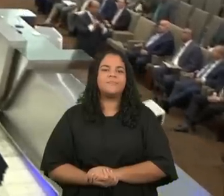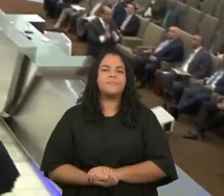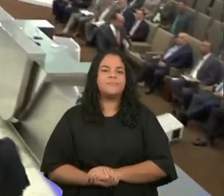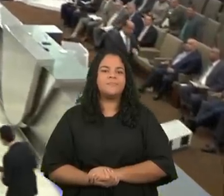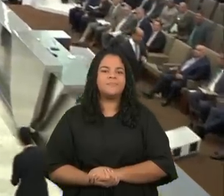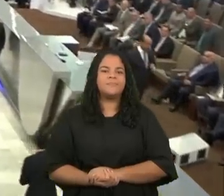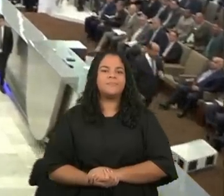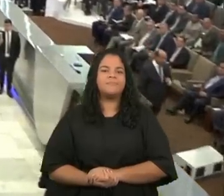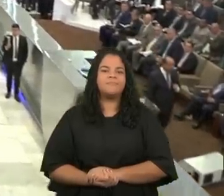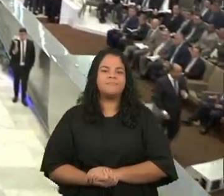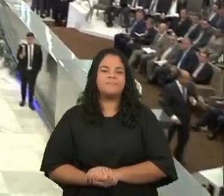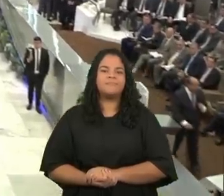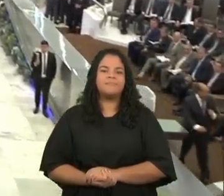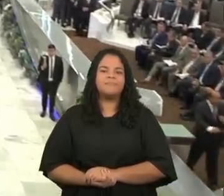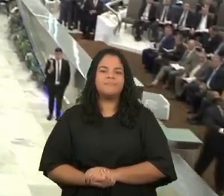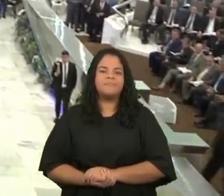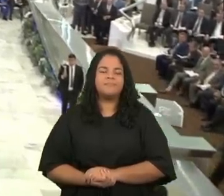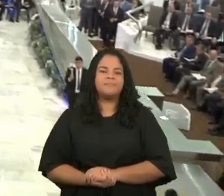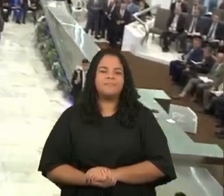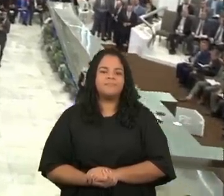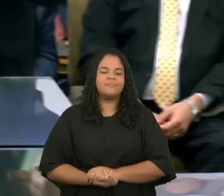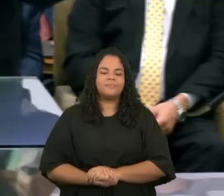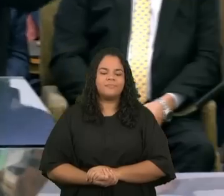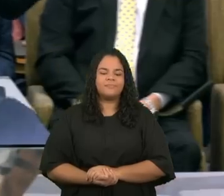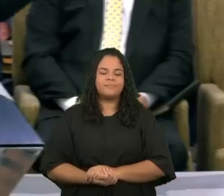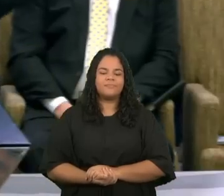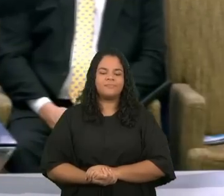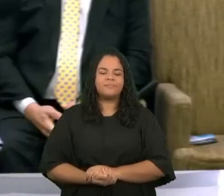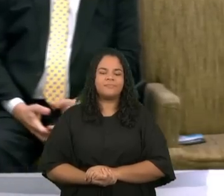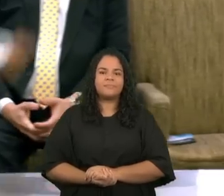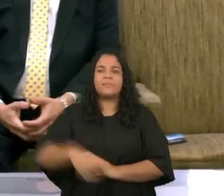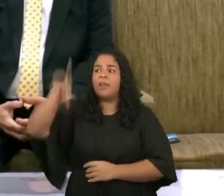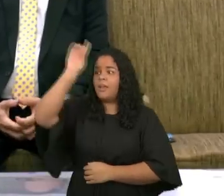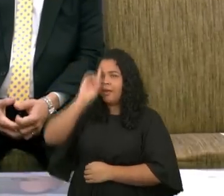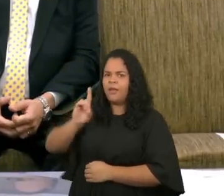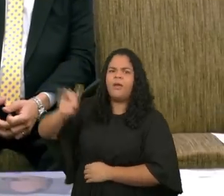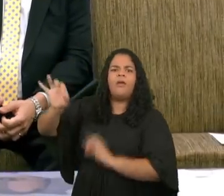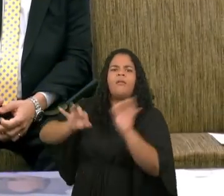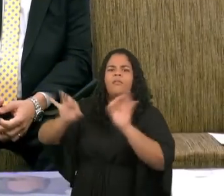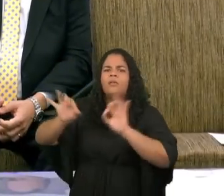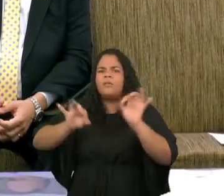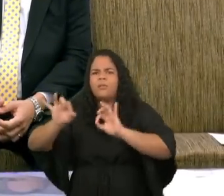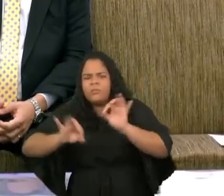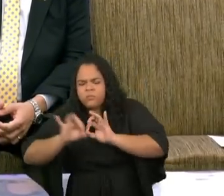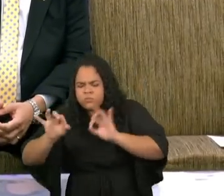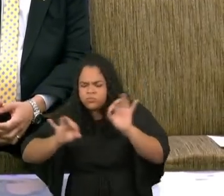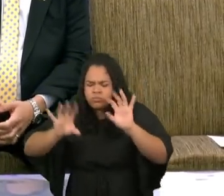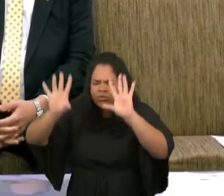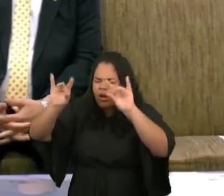Finalidade de Deus, para que a humanidade o buscasse.